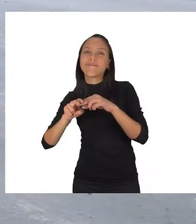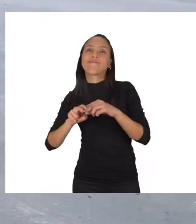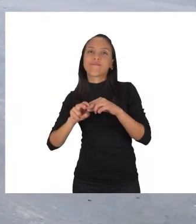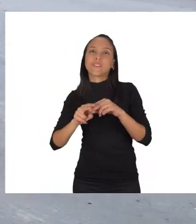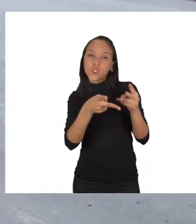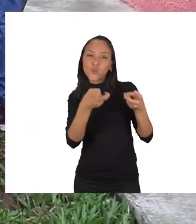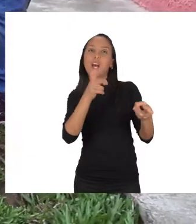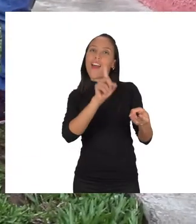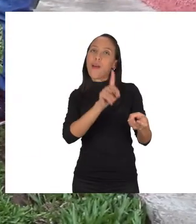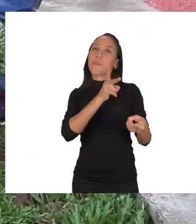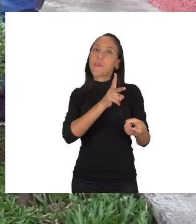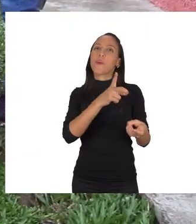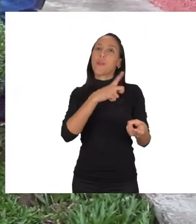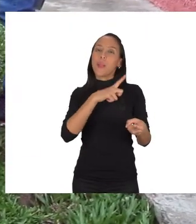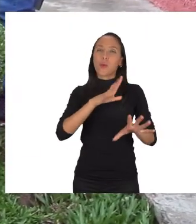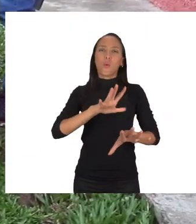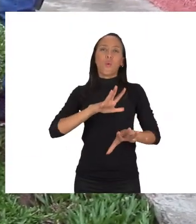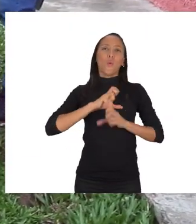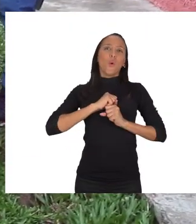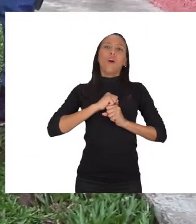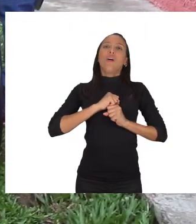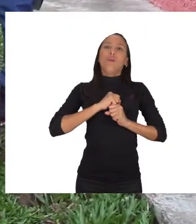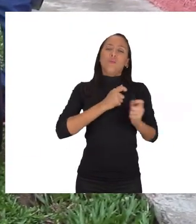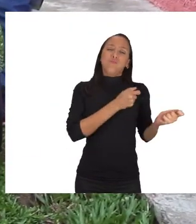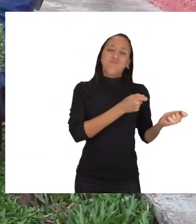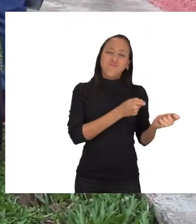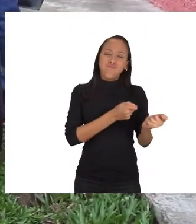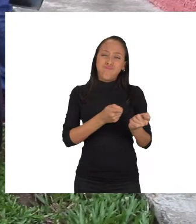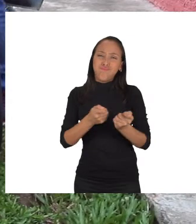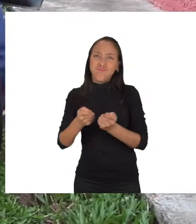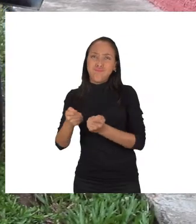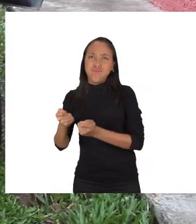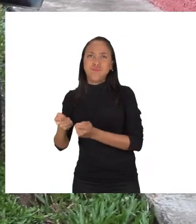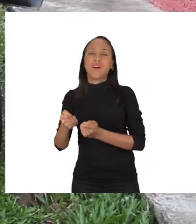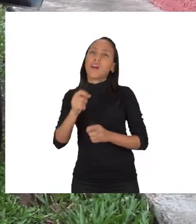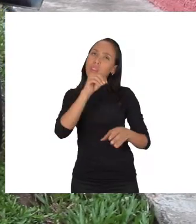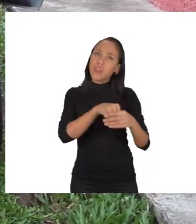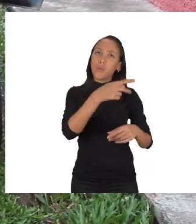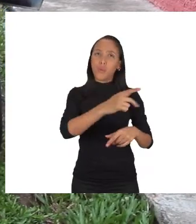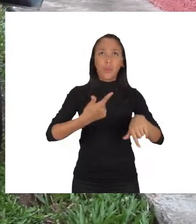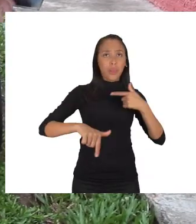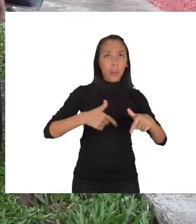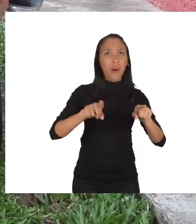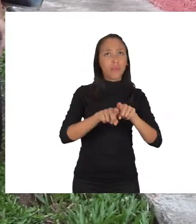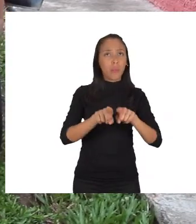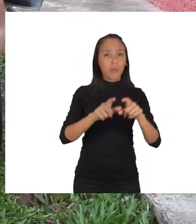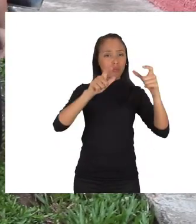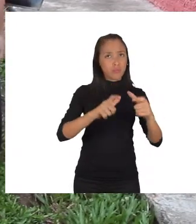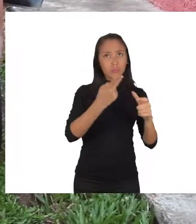uma intoxicação crônica decorrente de exposição ambiental e ocupacional aos agrotóxicos